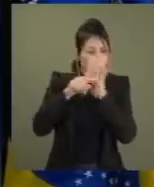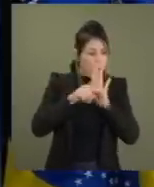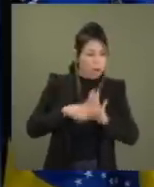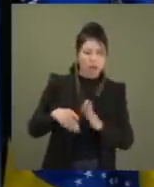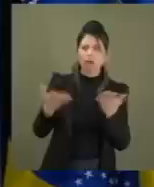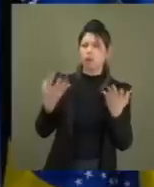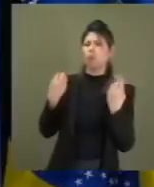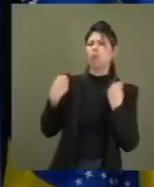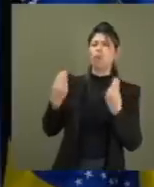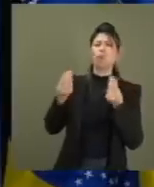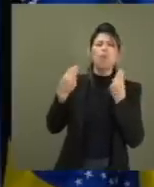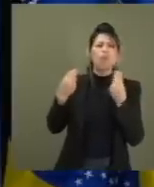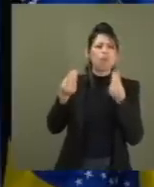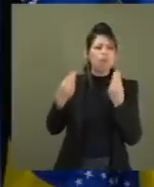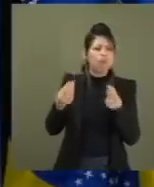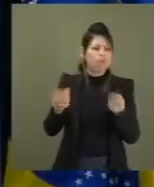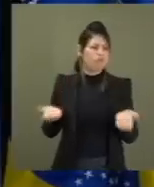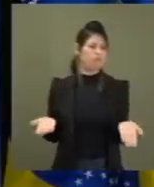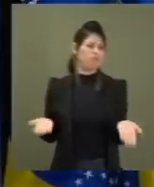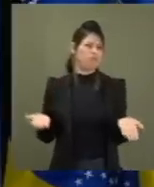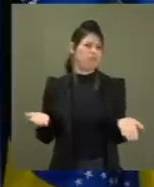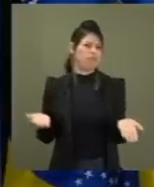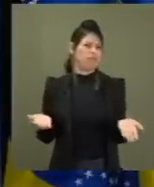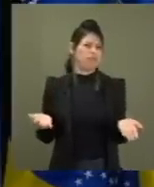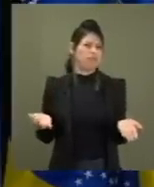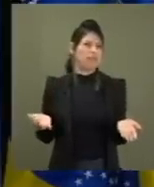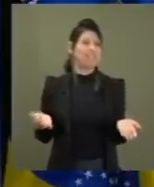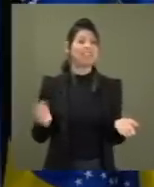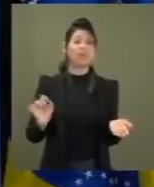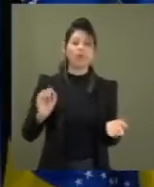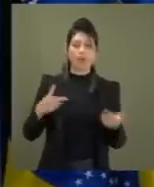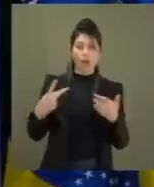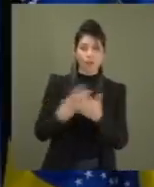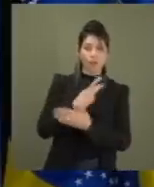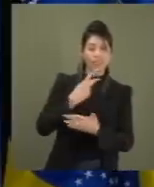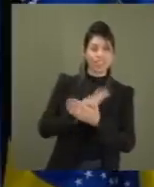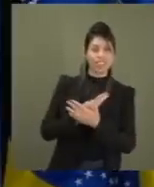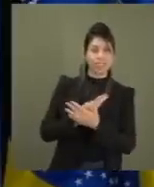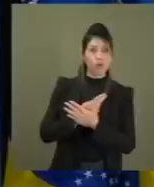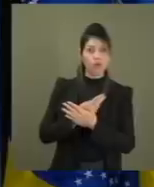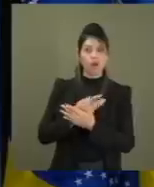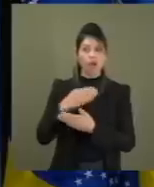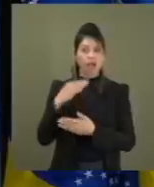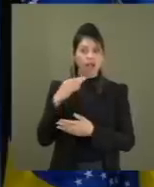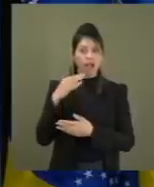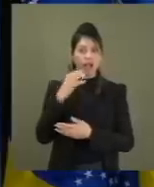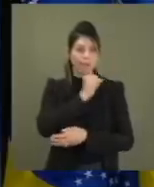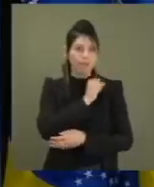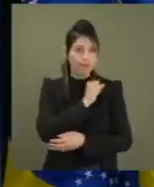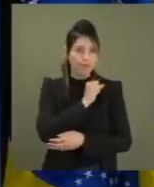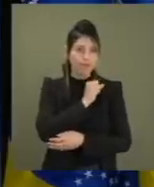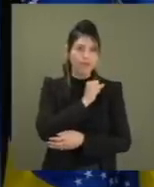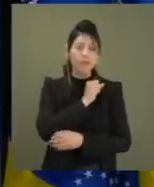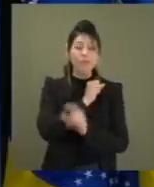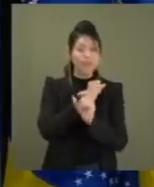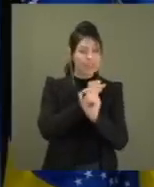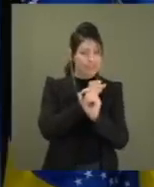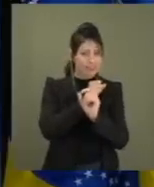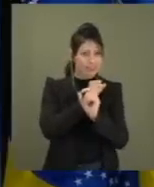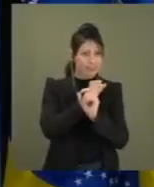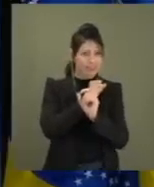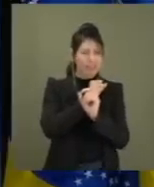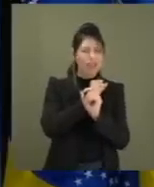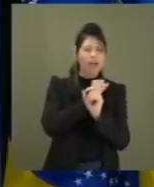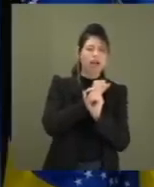alguém isso E aí da noite para o dia a gente começa a entender